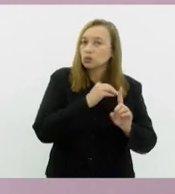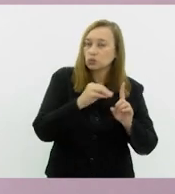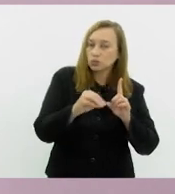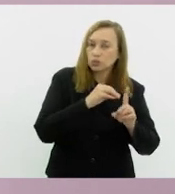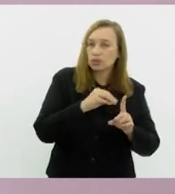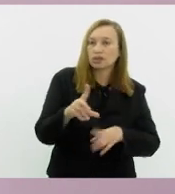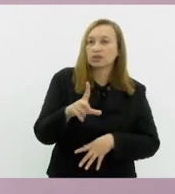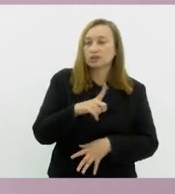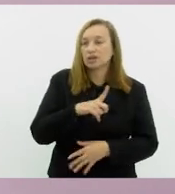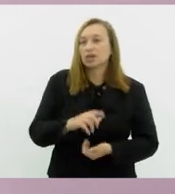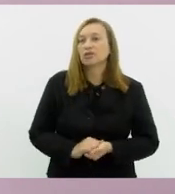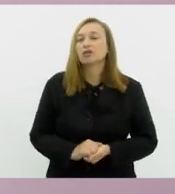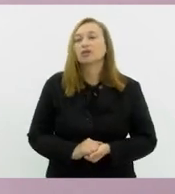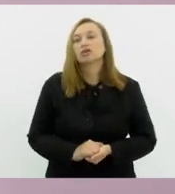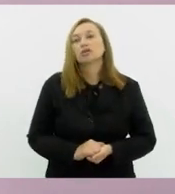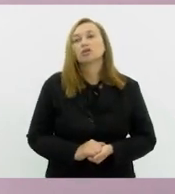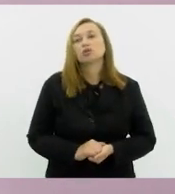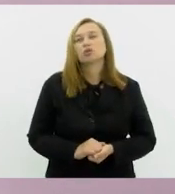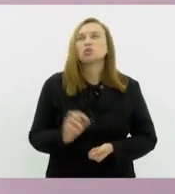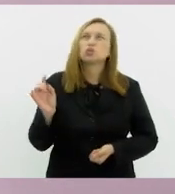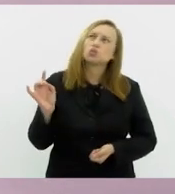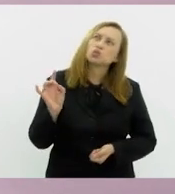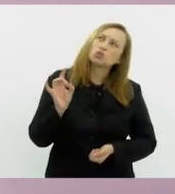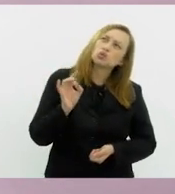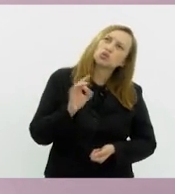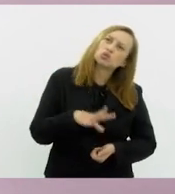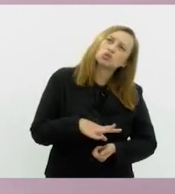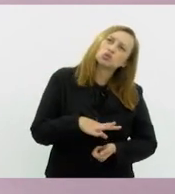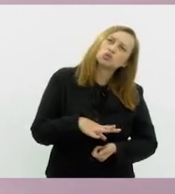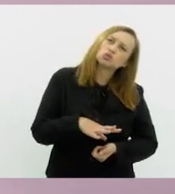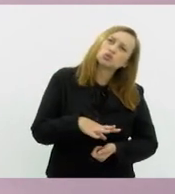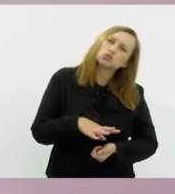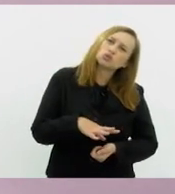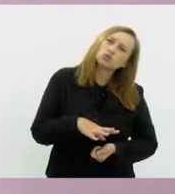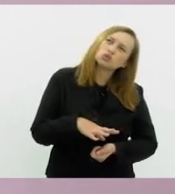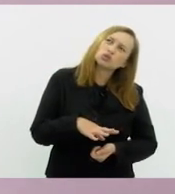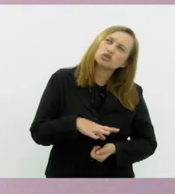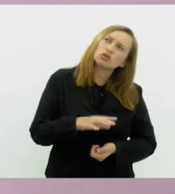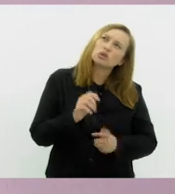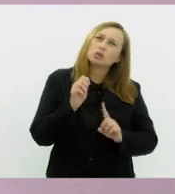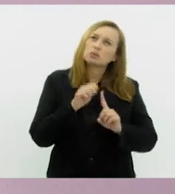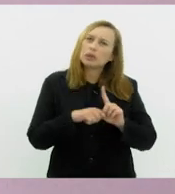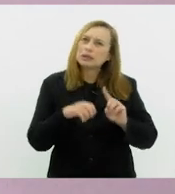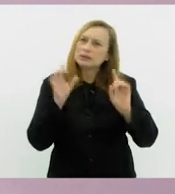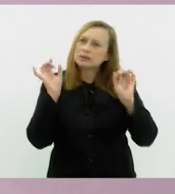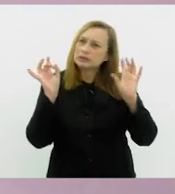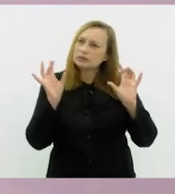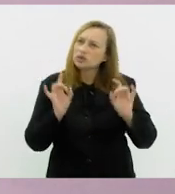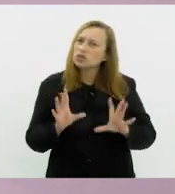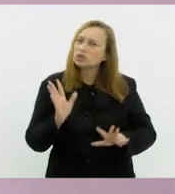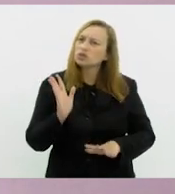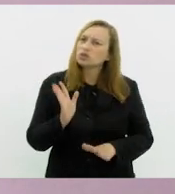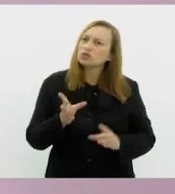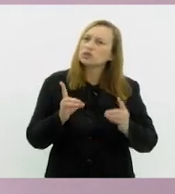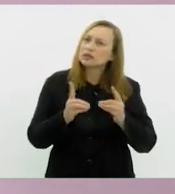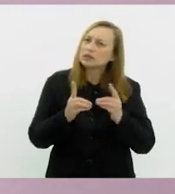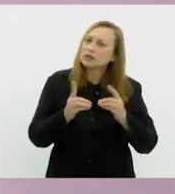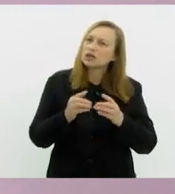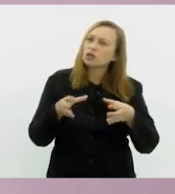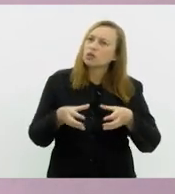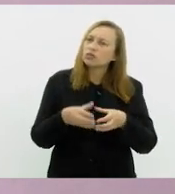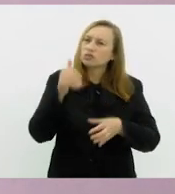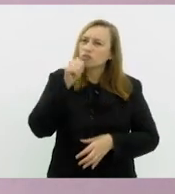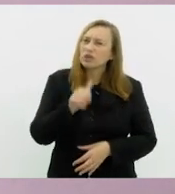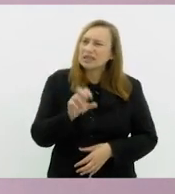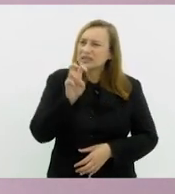vulnerabilidade. E, durante os últimos durante o último mês, em especial, a gente atendeu na Comissão da Mulher pelo